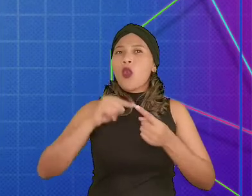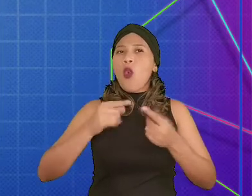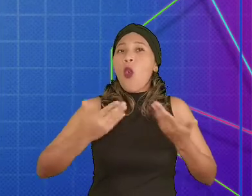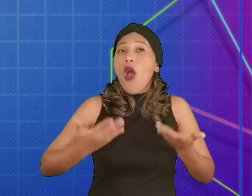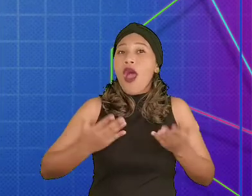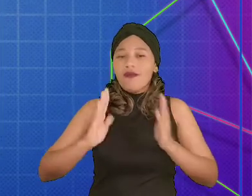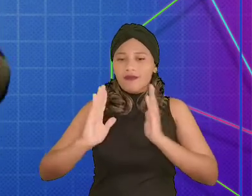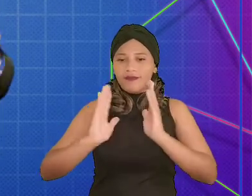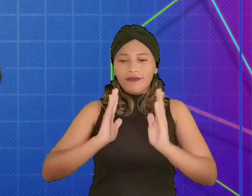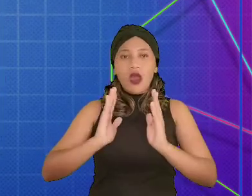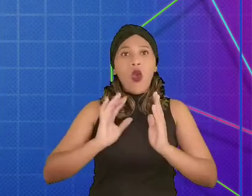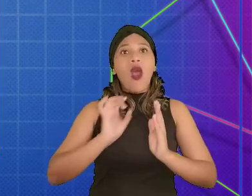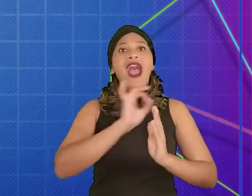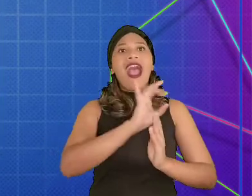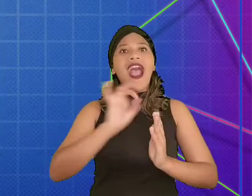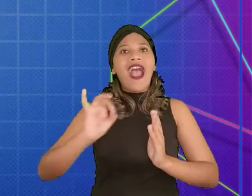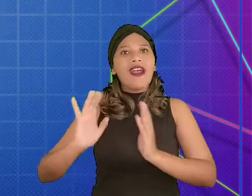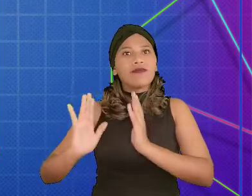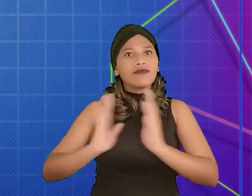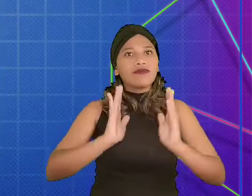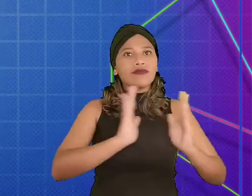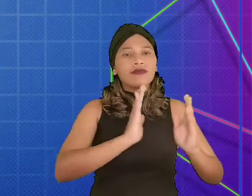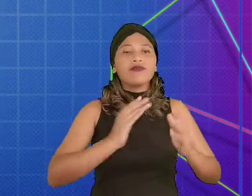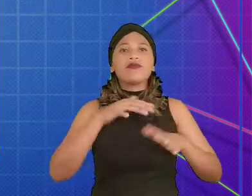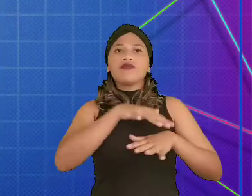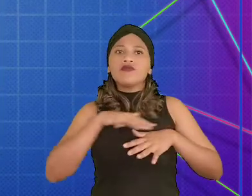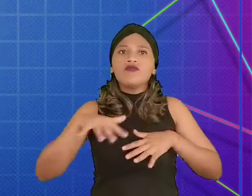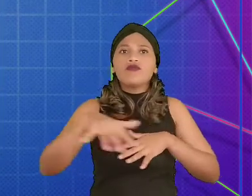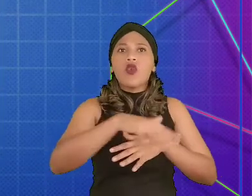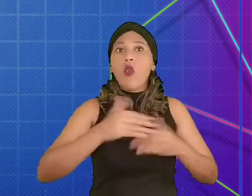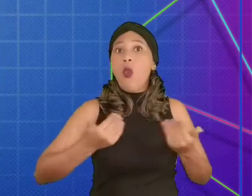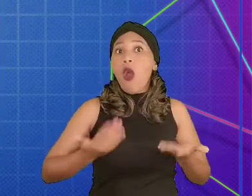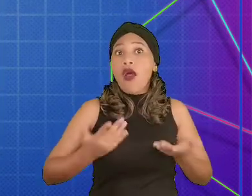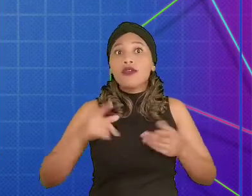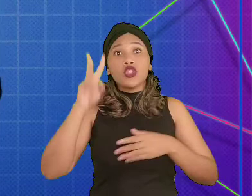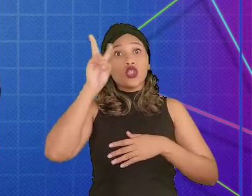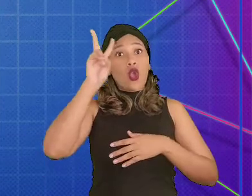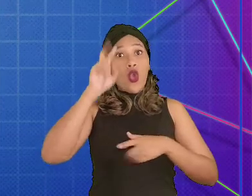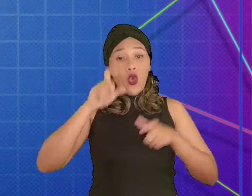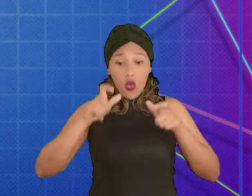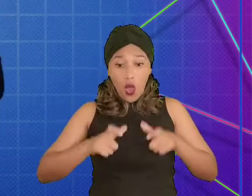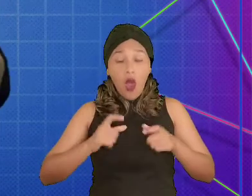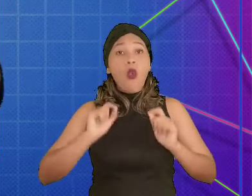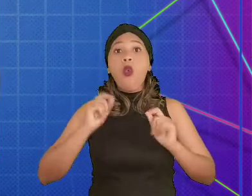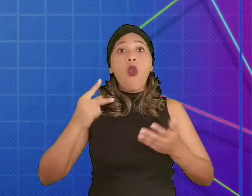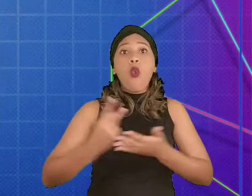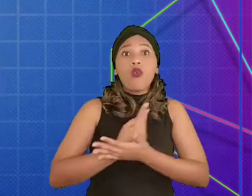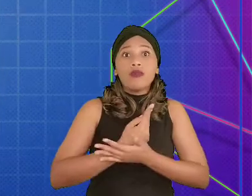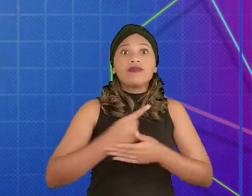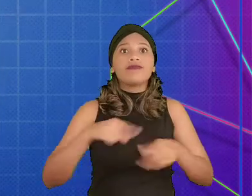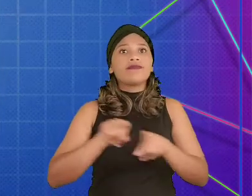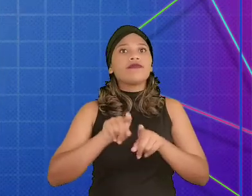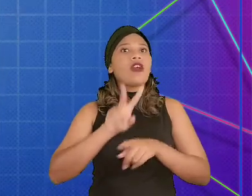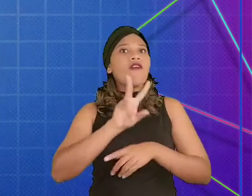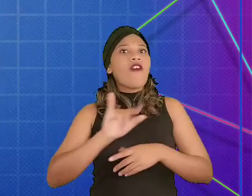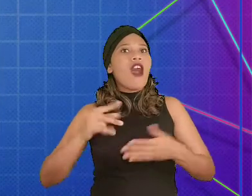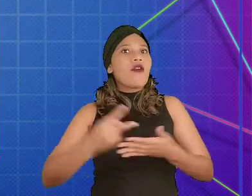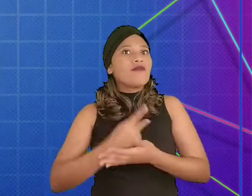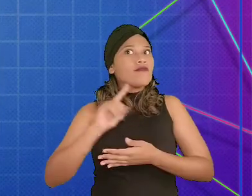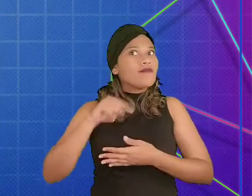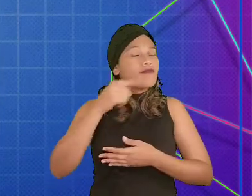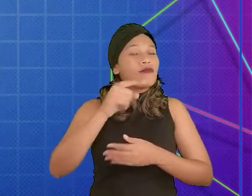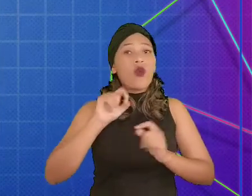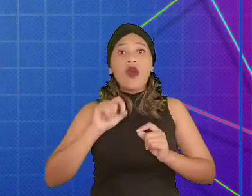objetivo da fase ou de cada fase? Como é o ambiente cenário? Qual a história do lugar? O que houve ali e o que vai acontecer